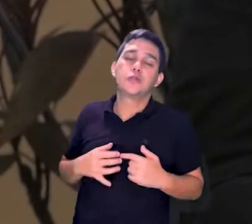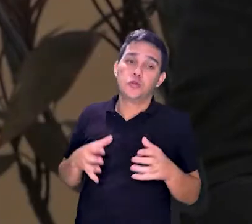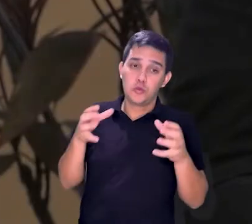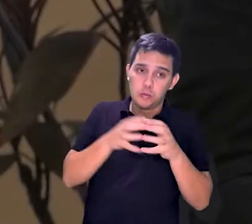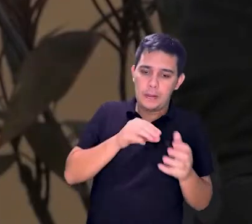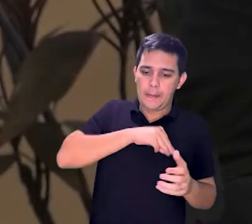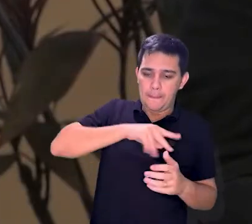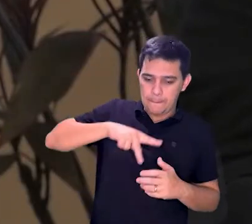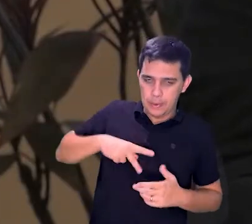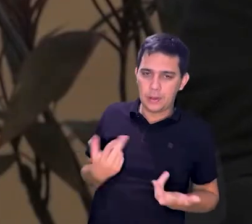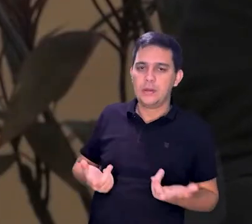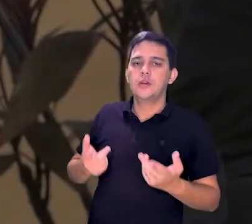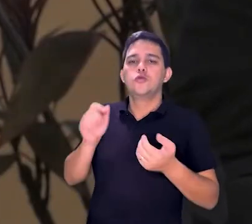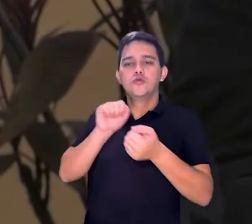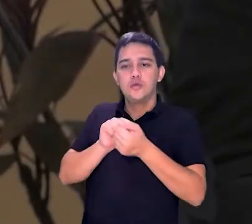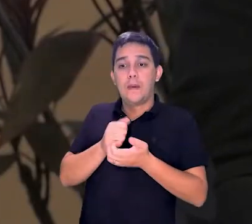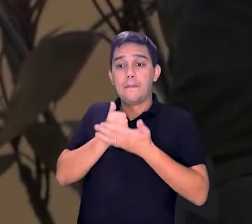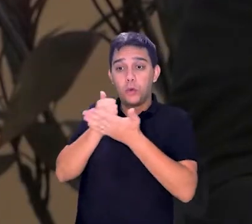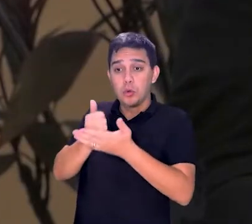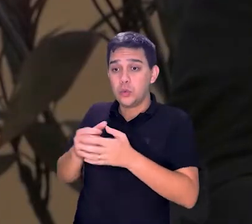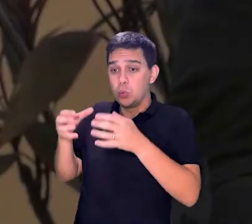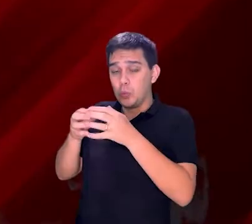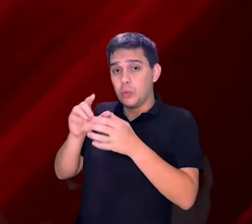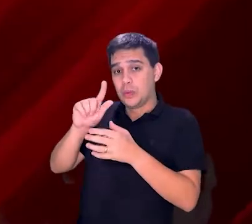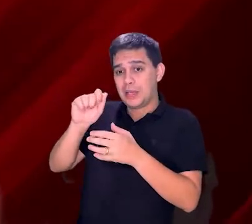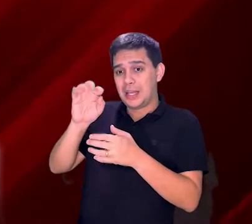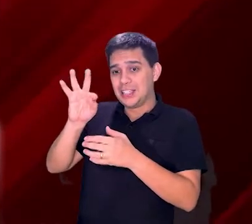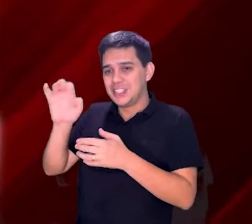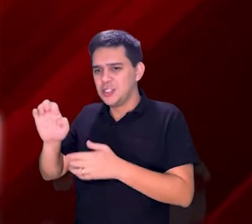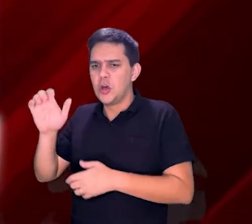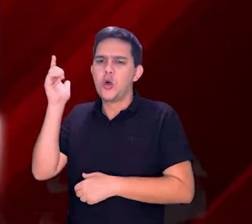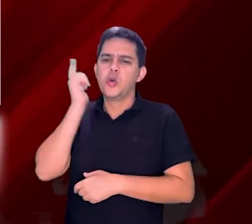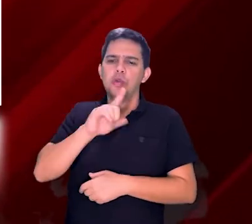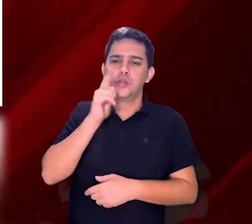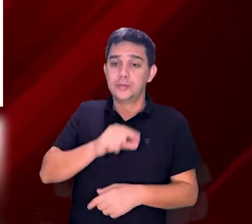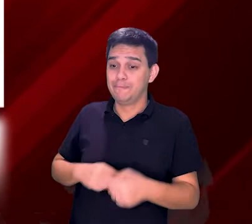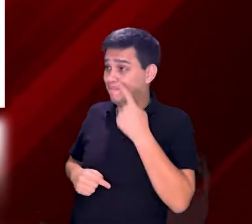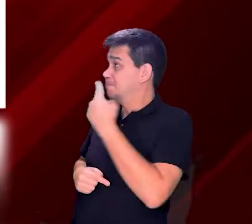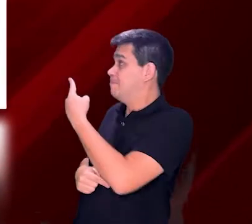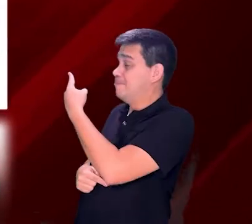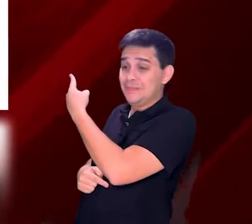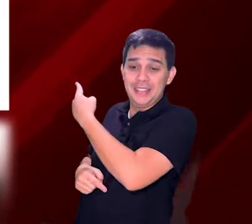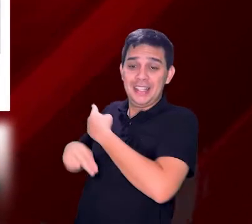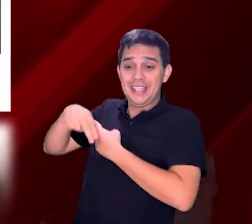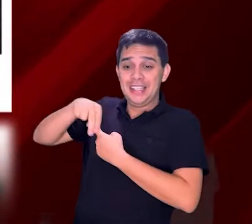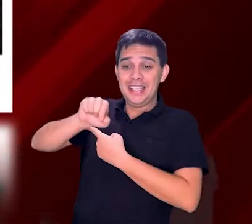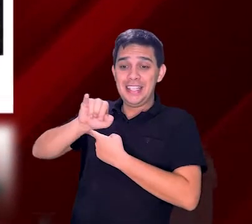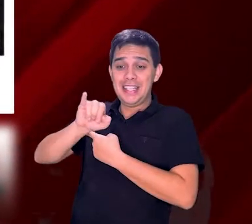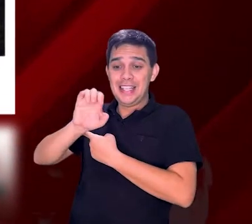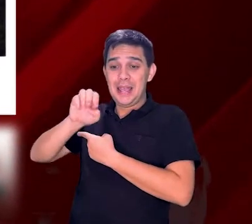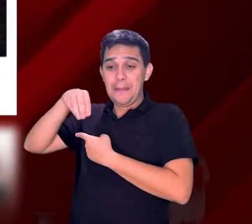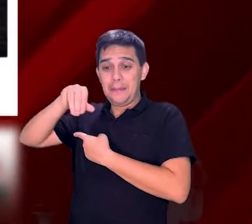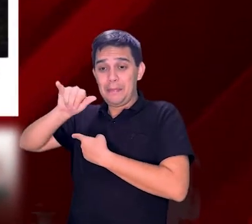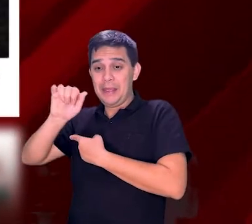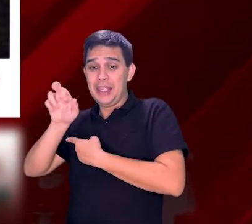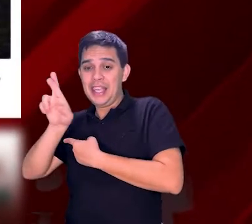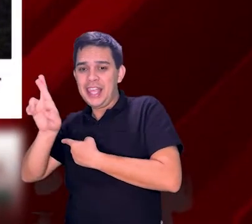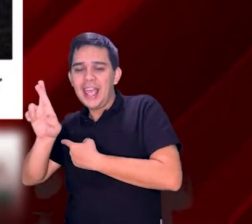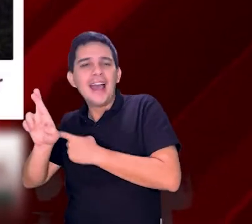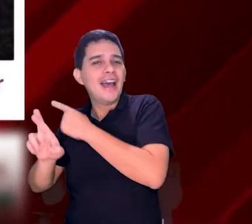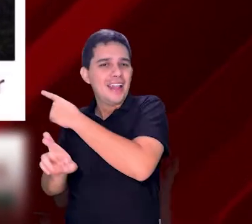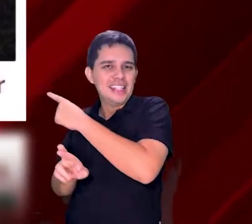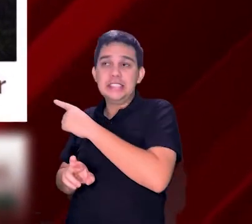GAT, nós conseguimos manter a interdição, porque o juiz interditou a via, a pressão